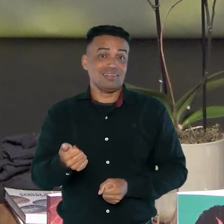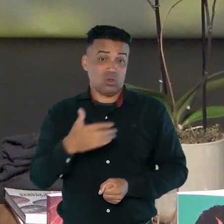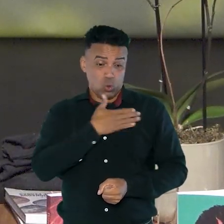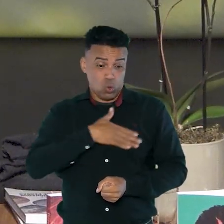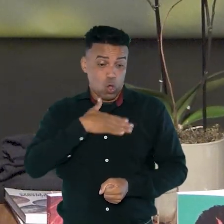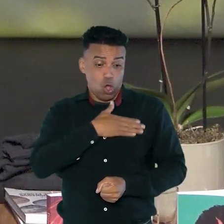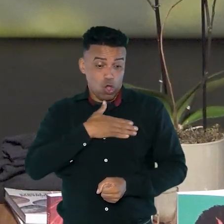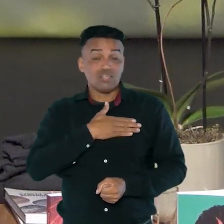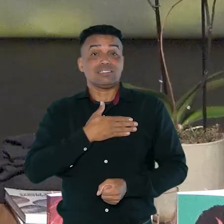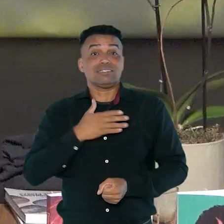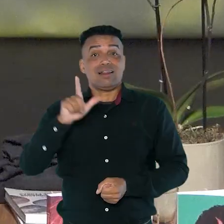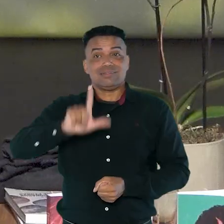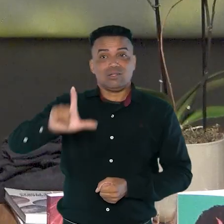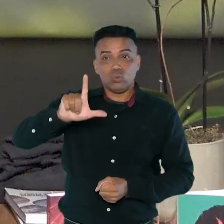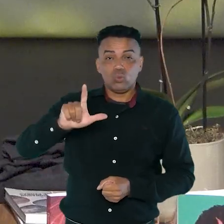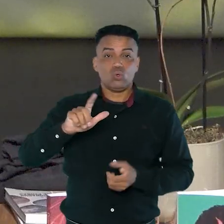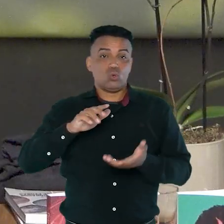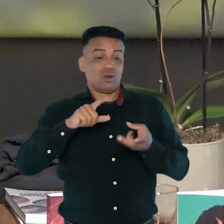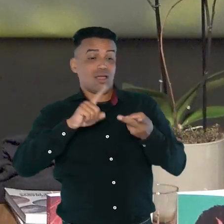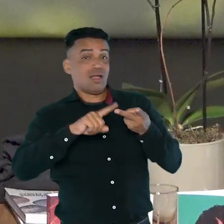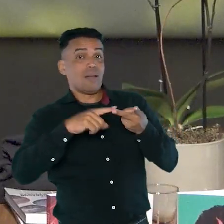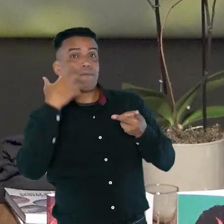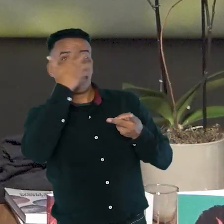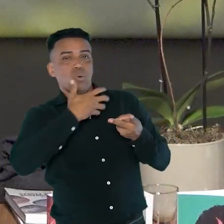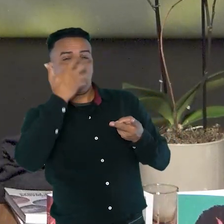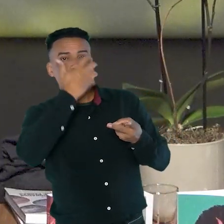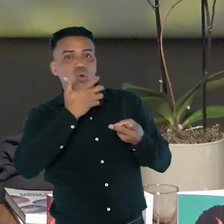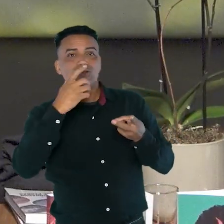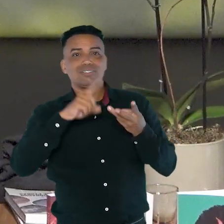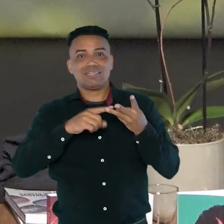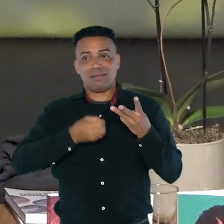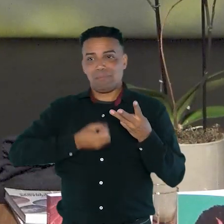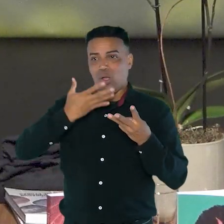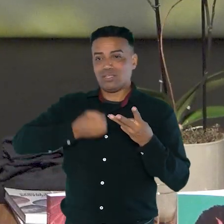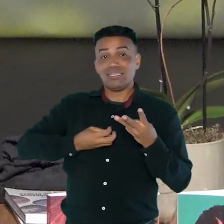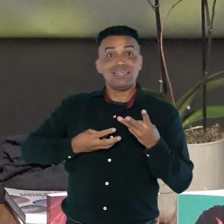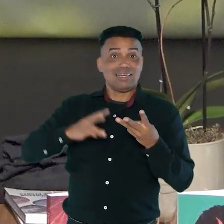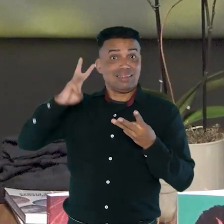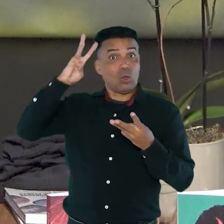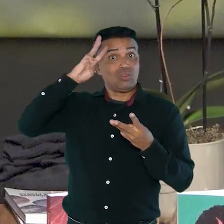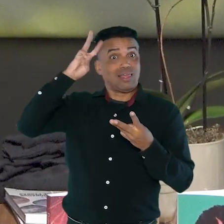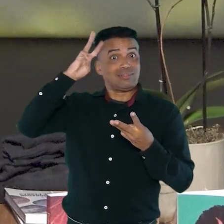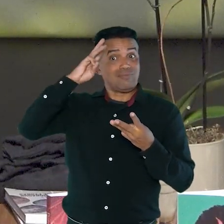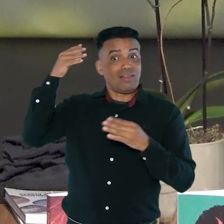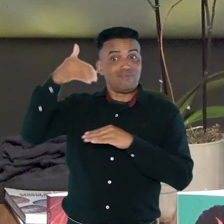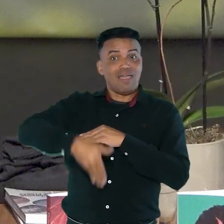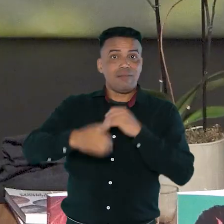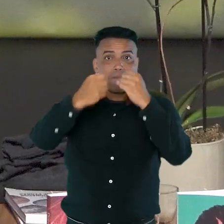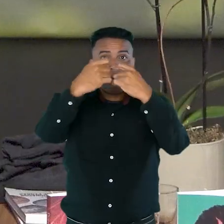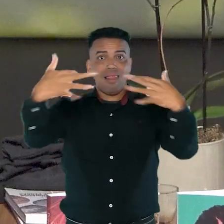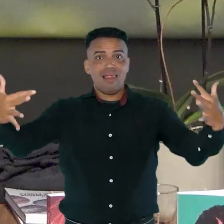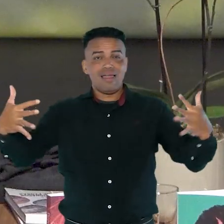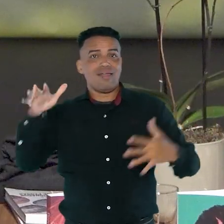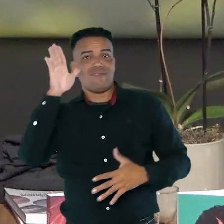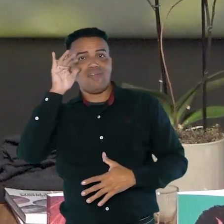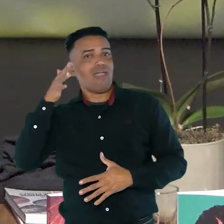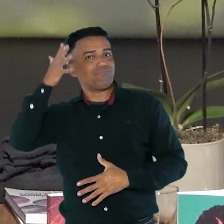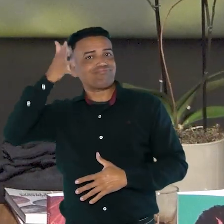Gosta de literatura, gosta de música, que sai numa terça-feira. Então, basicamente, são